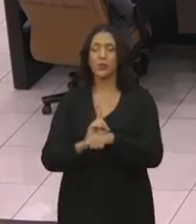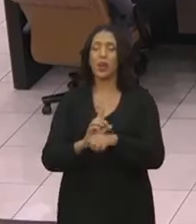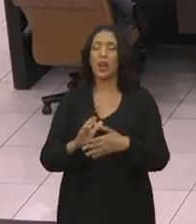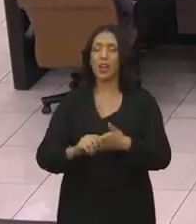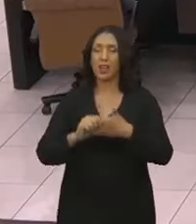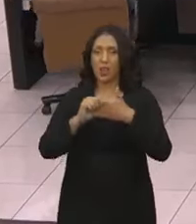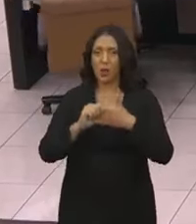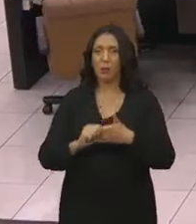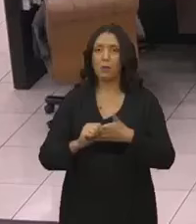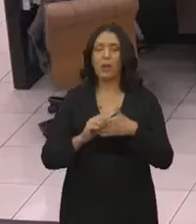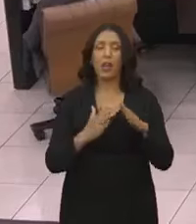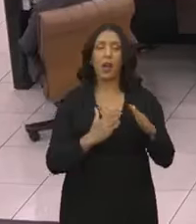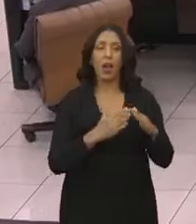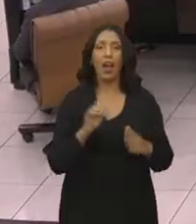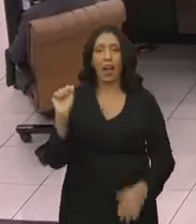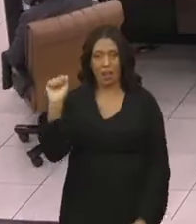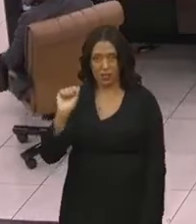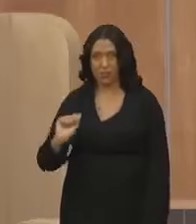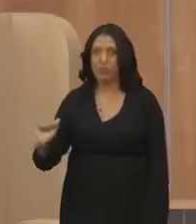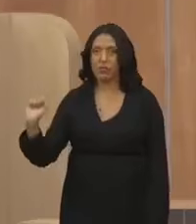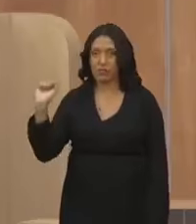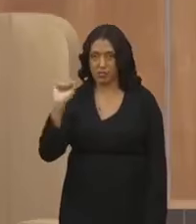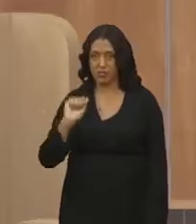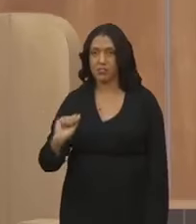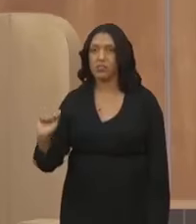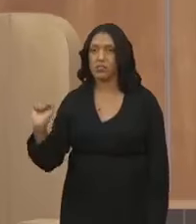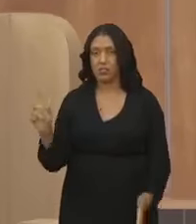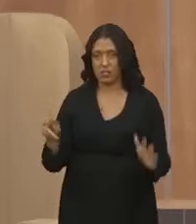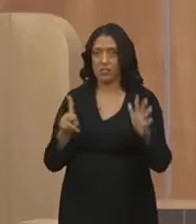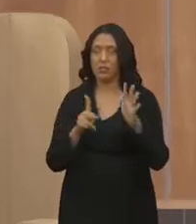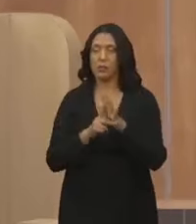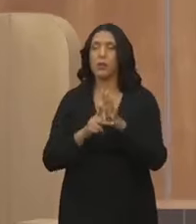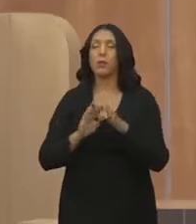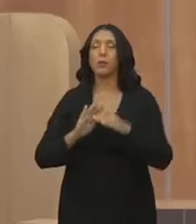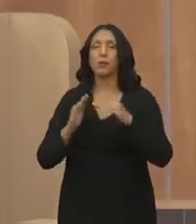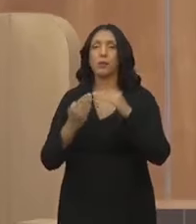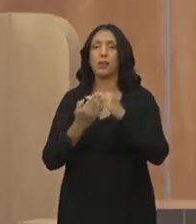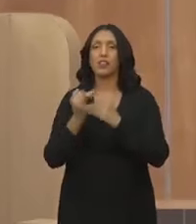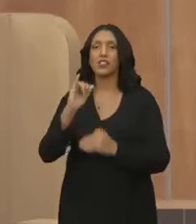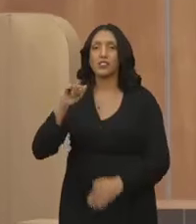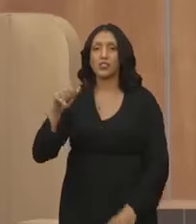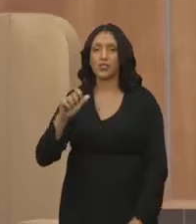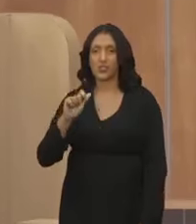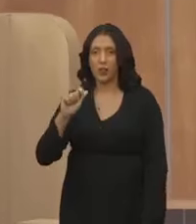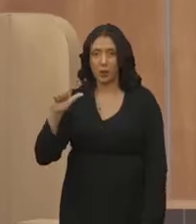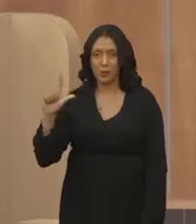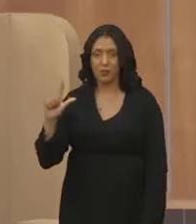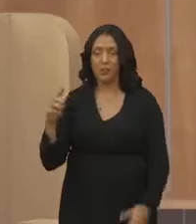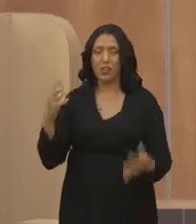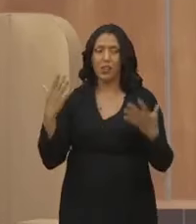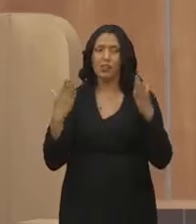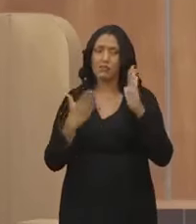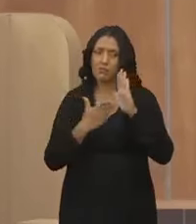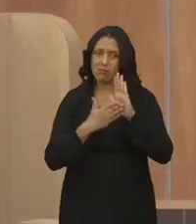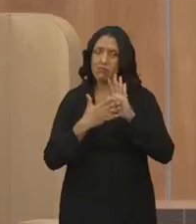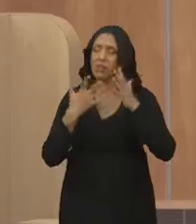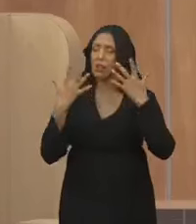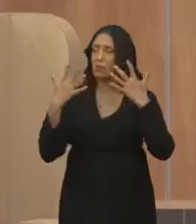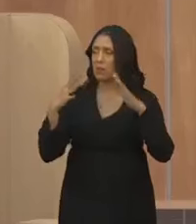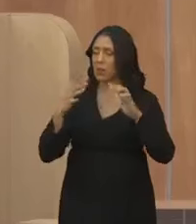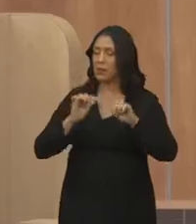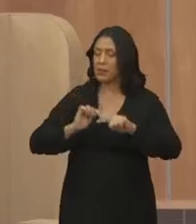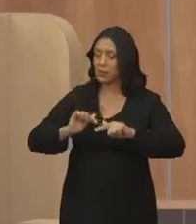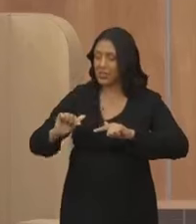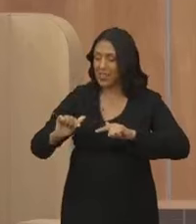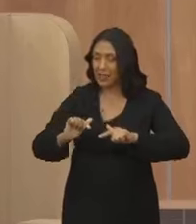do JAL e parabenizar eles também, né, pelo trabalho que eles vêm fazendo pelo JAL.